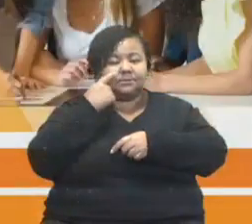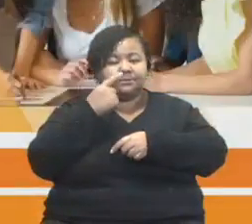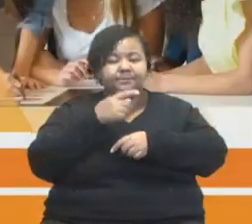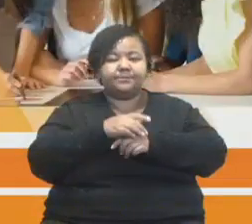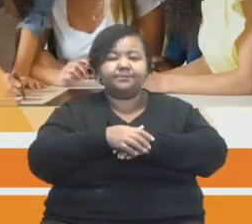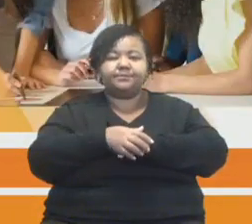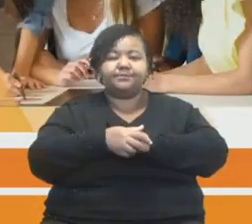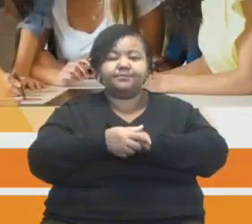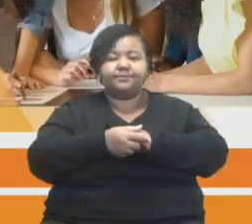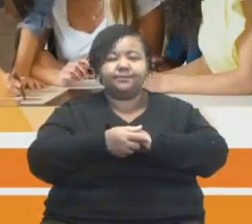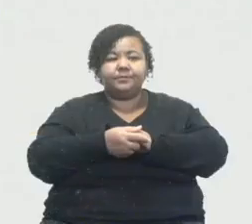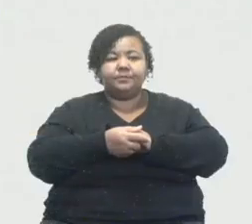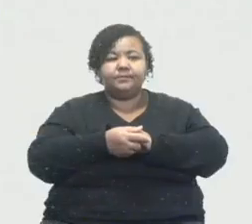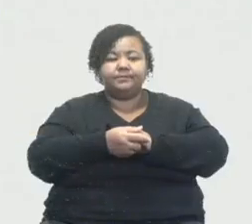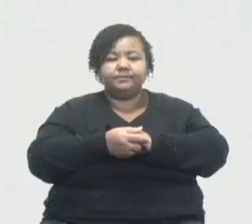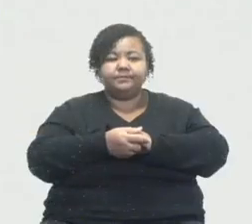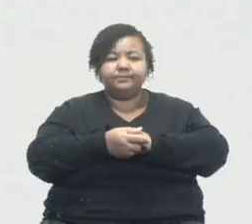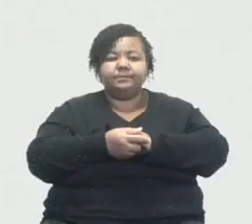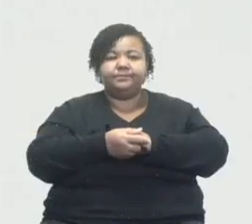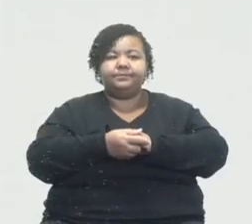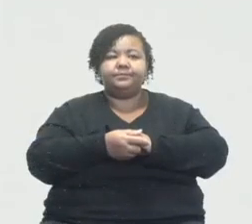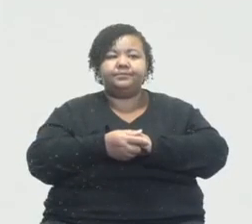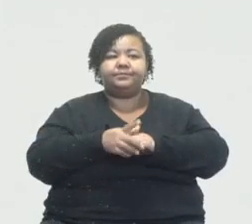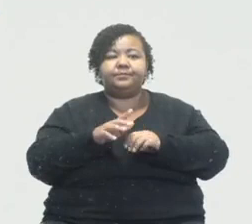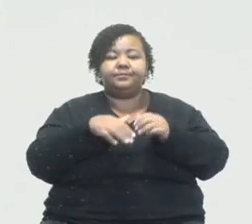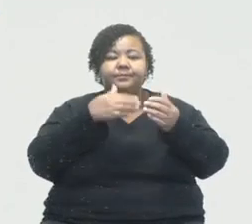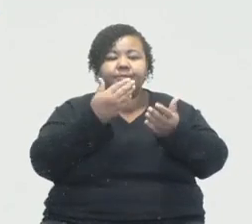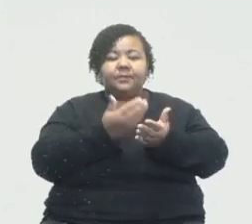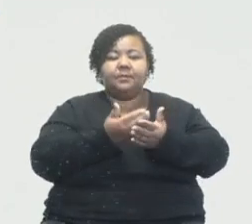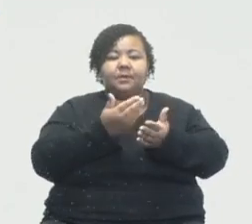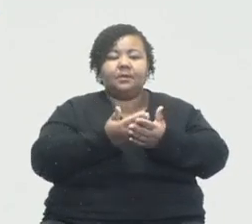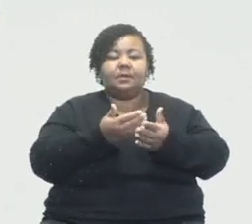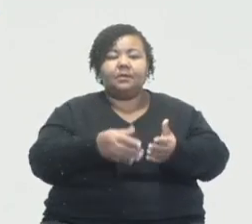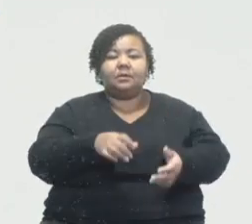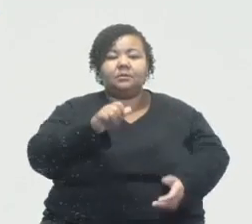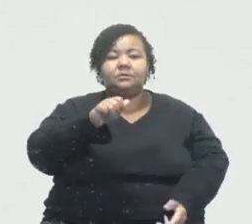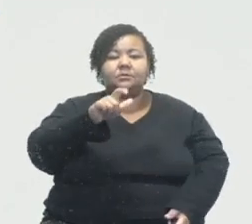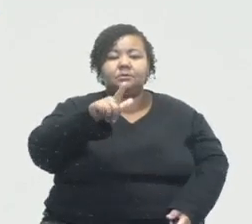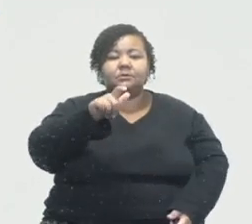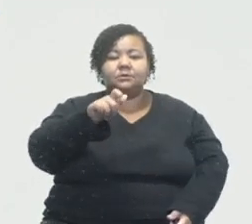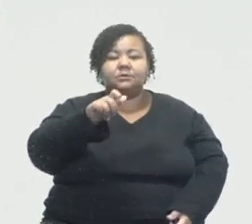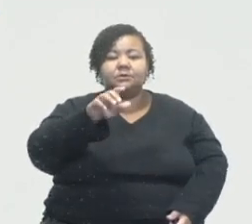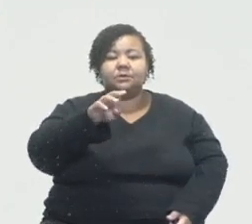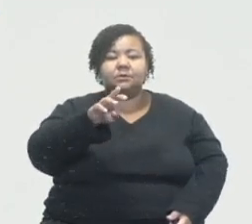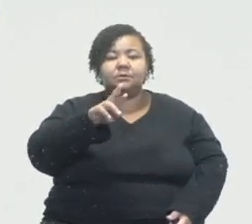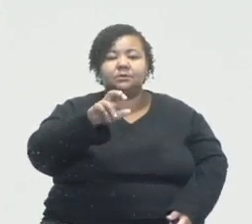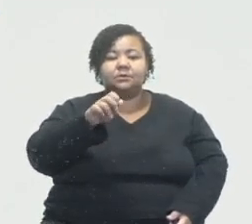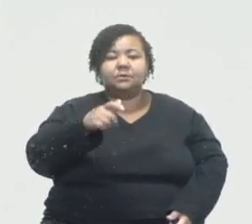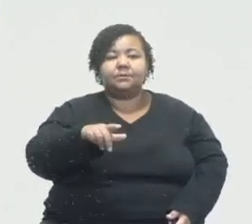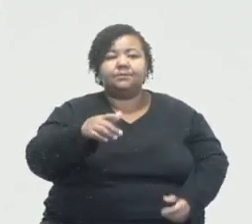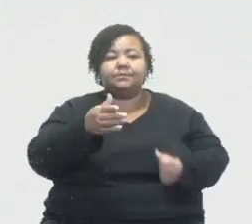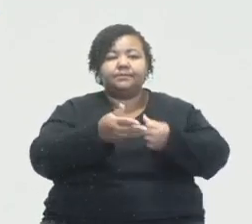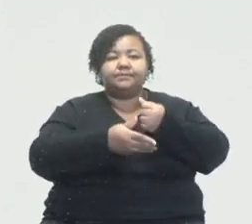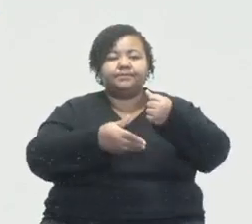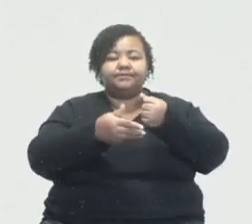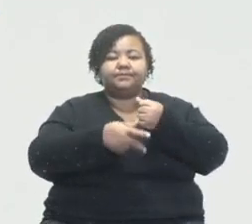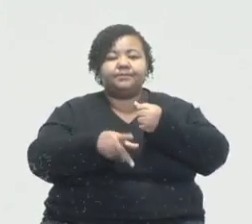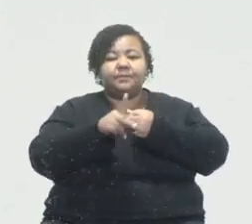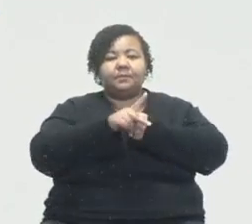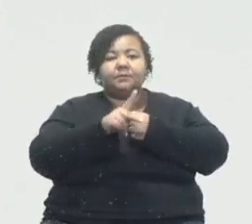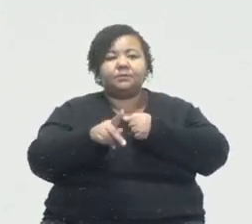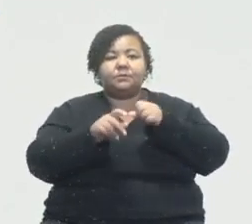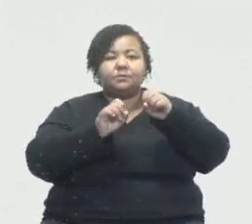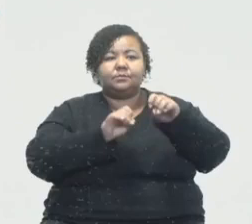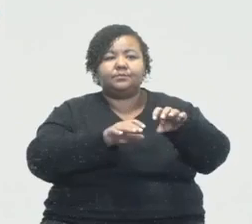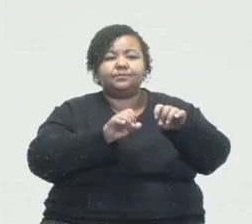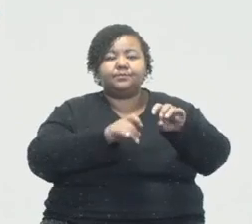conceitos. Nós temos que uma aula de álgebra linear, o professor estava trabalhando no conceito de base e de dimensão.